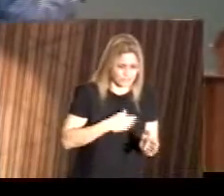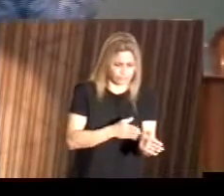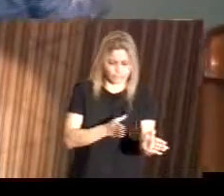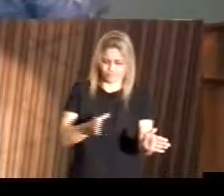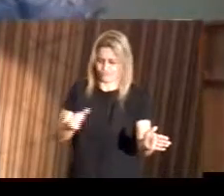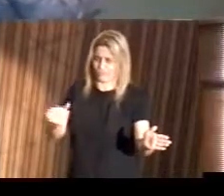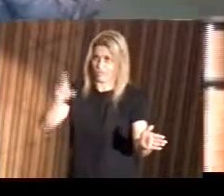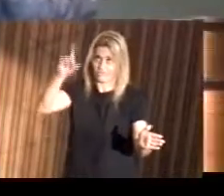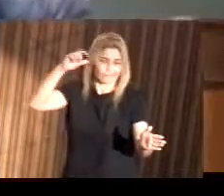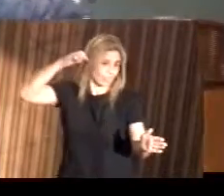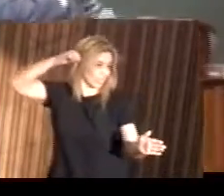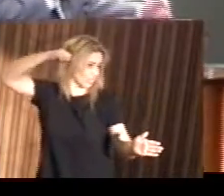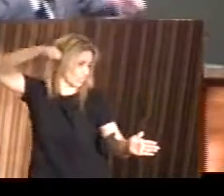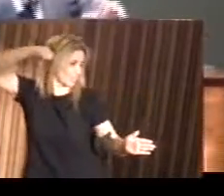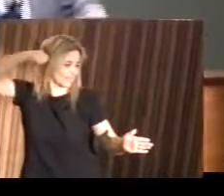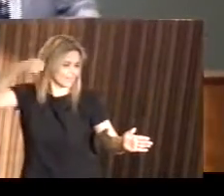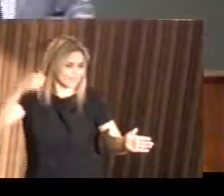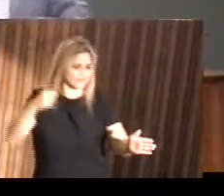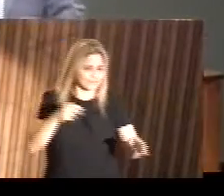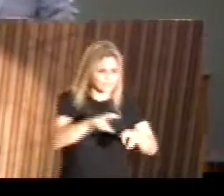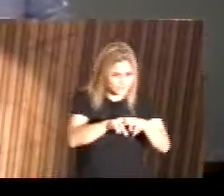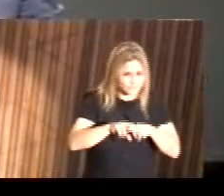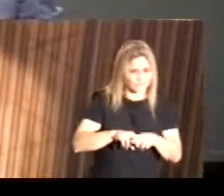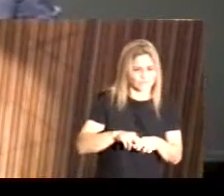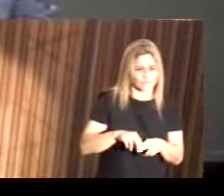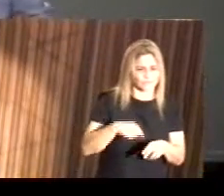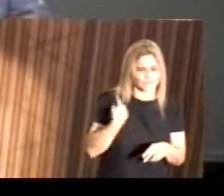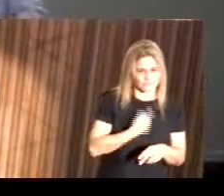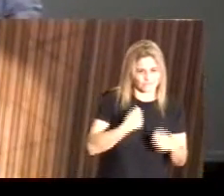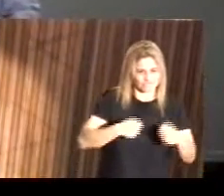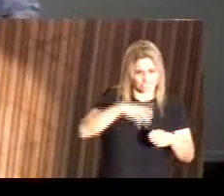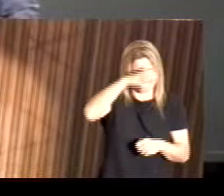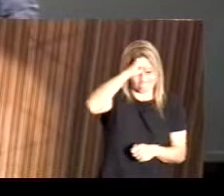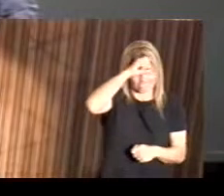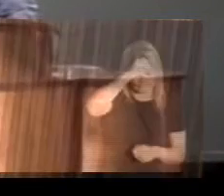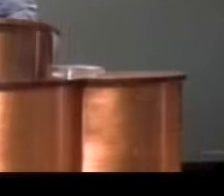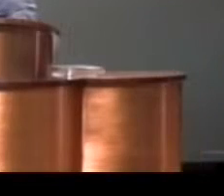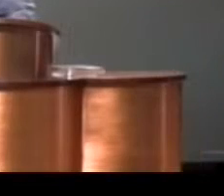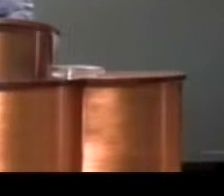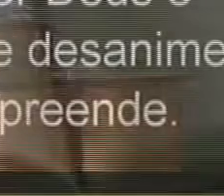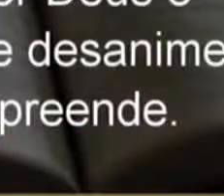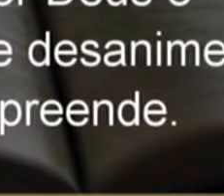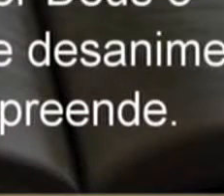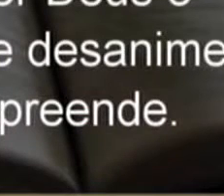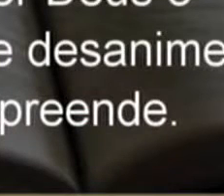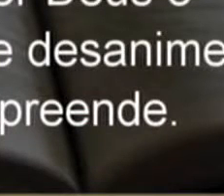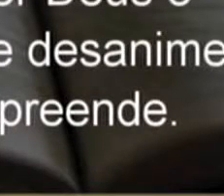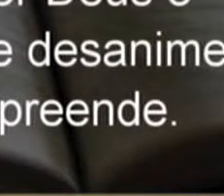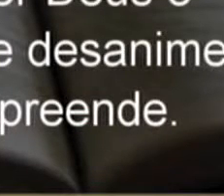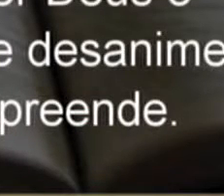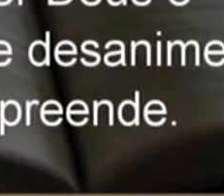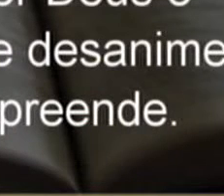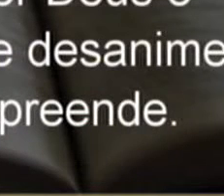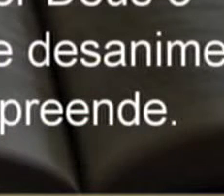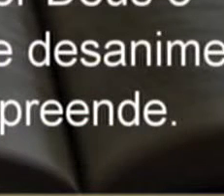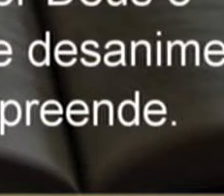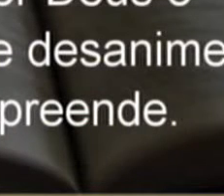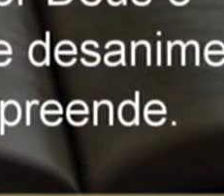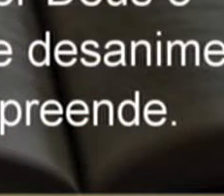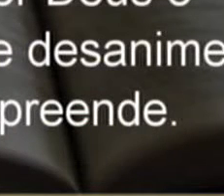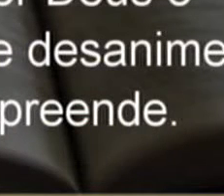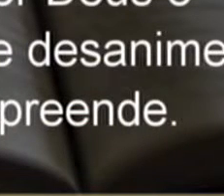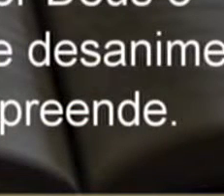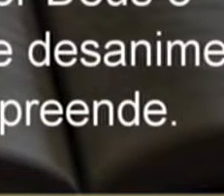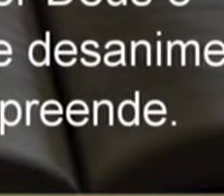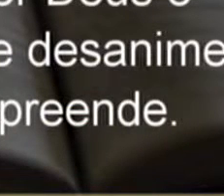Olha só o que a Bíblia vai dizer em Provérbios 3, versículos 11 e 12. Filho, preste